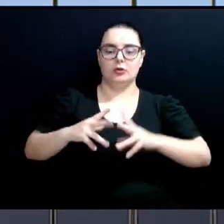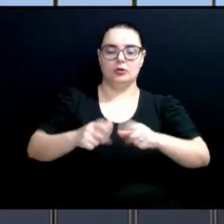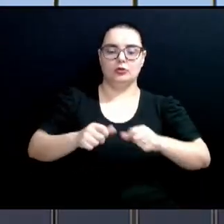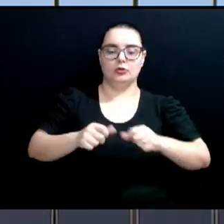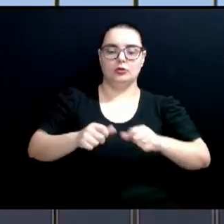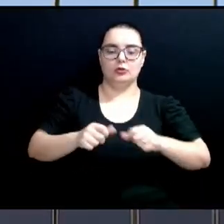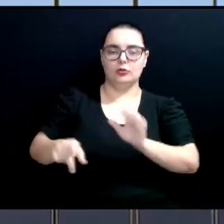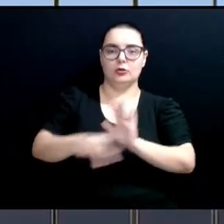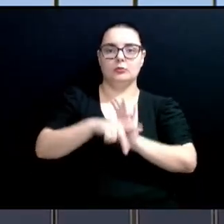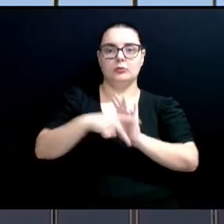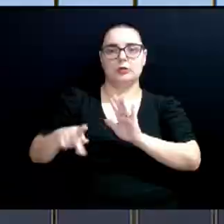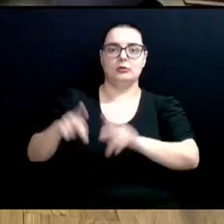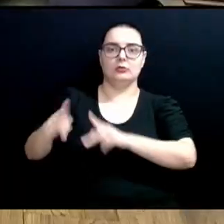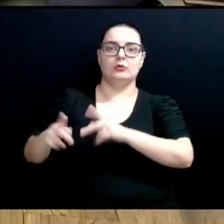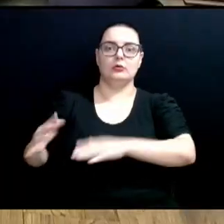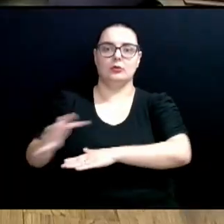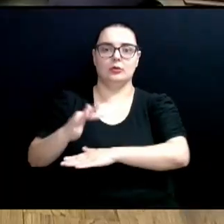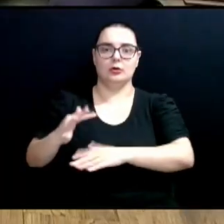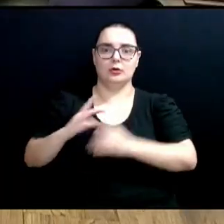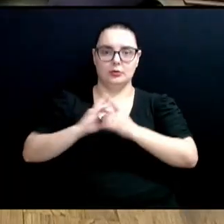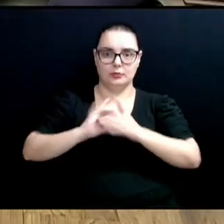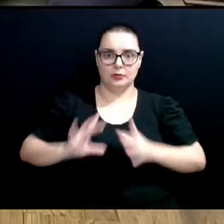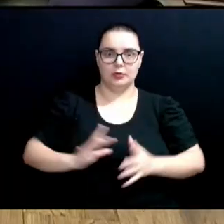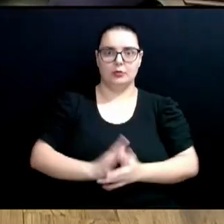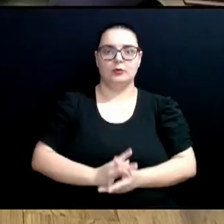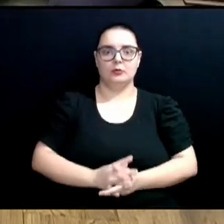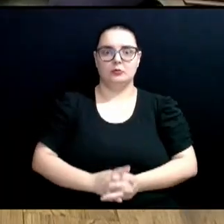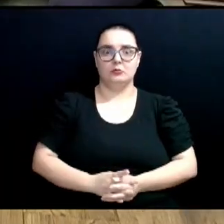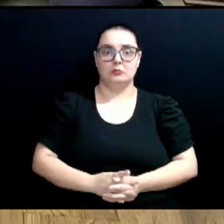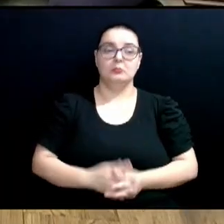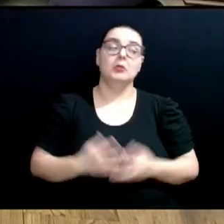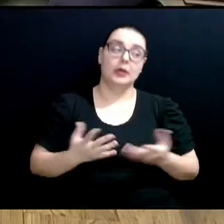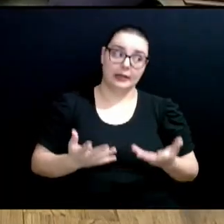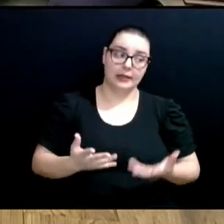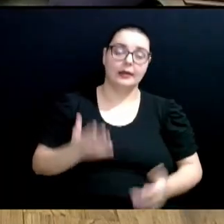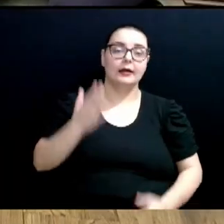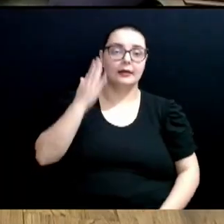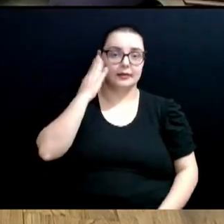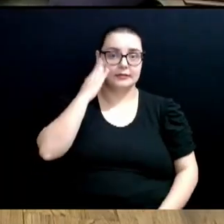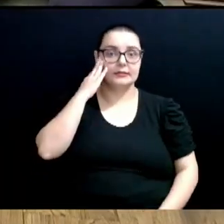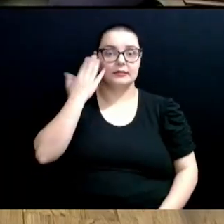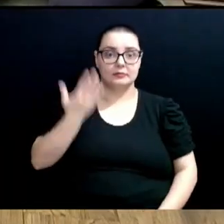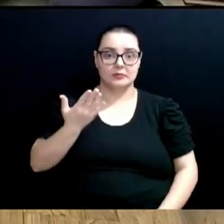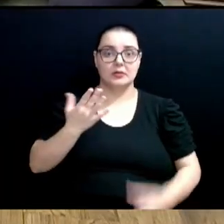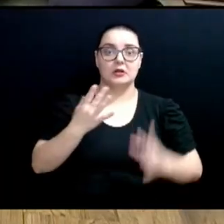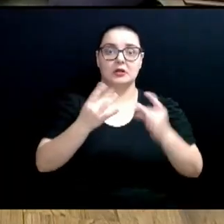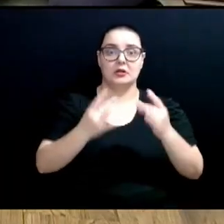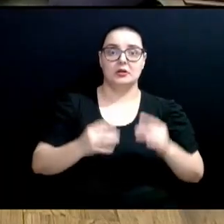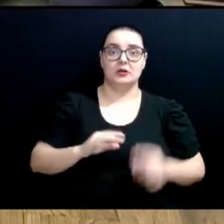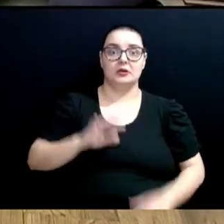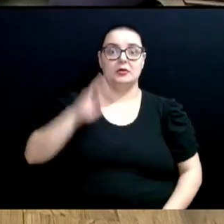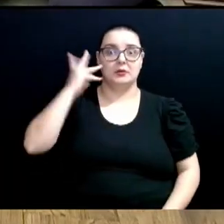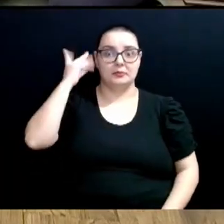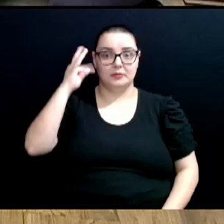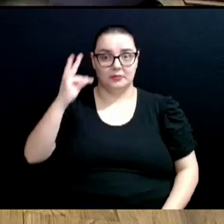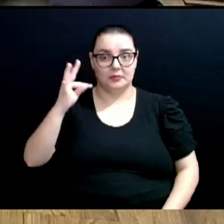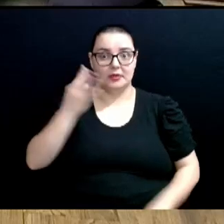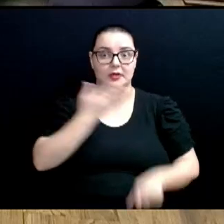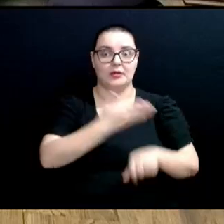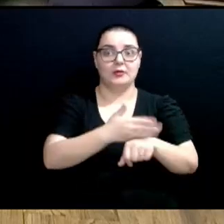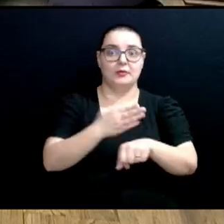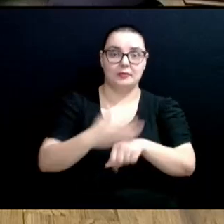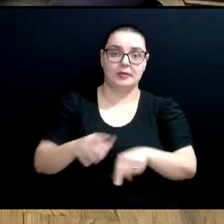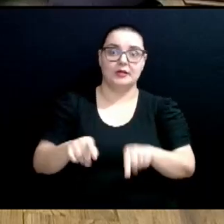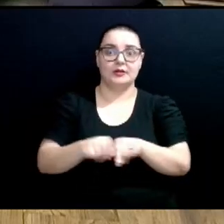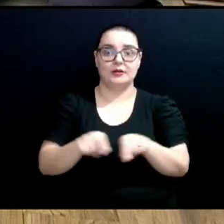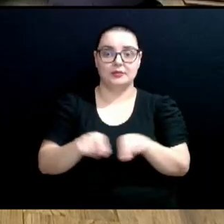sentido formal de democracia. Depois eu vou querer saber, sobre esta teoria e sobre a prática também do